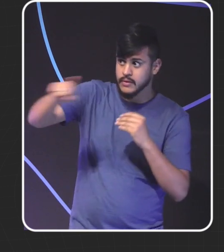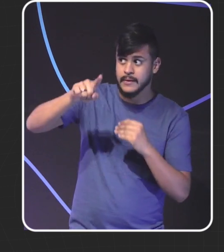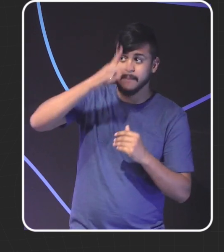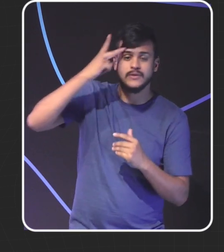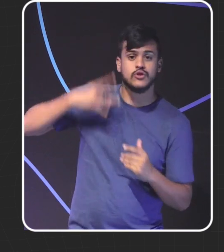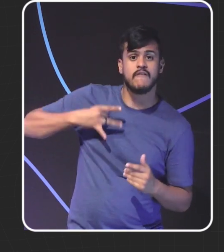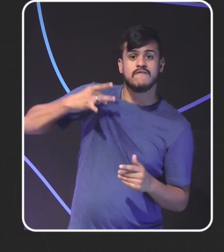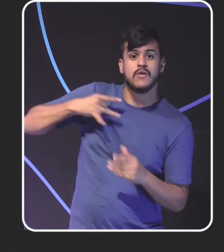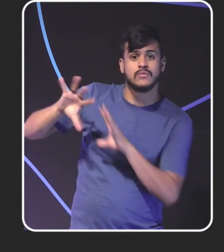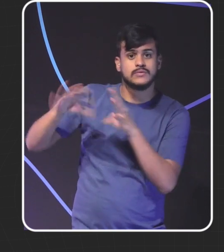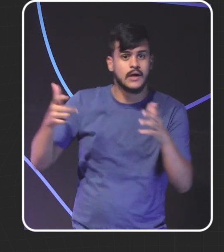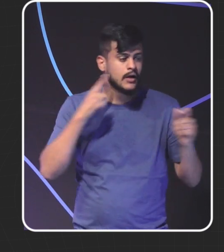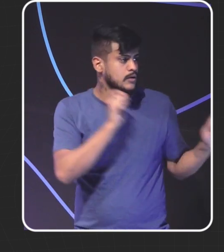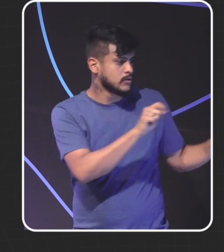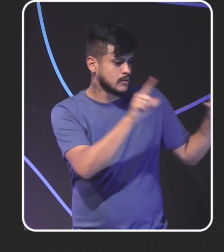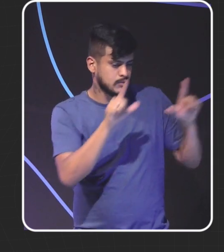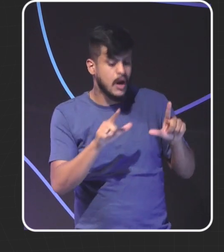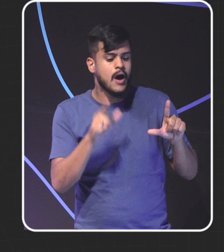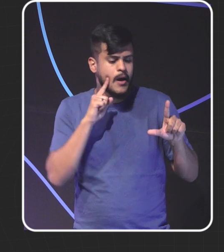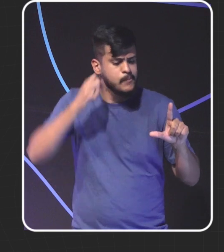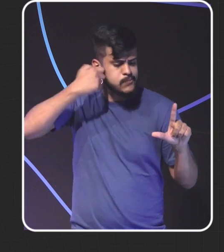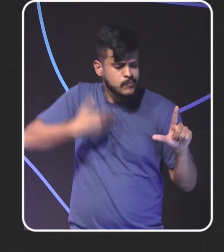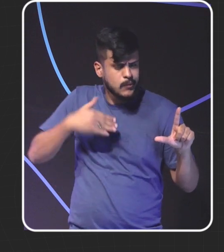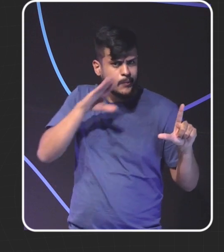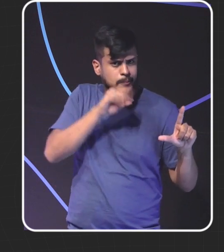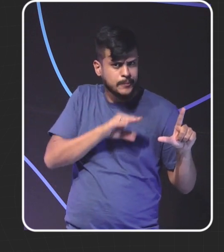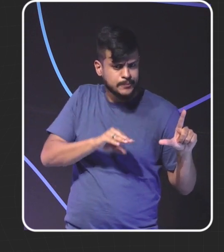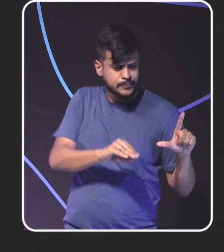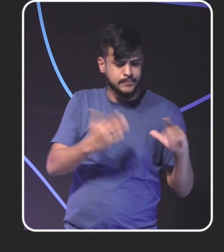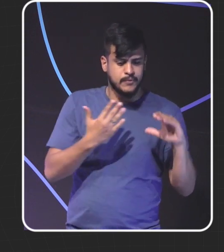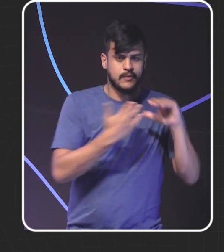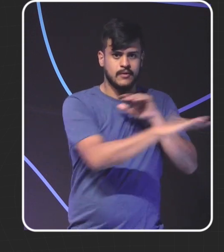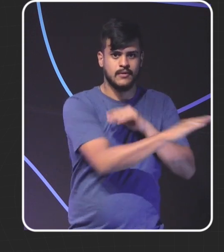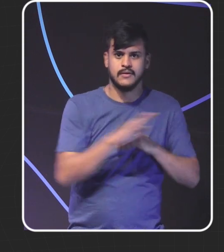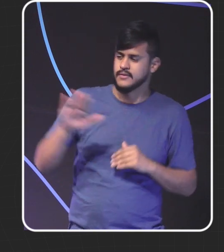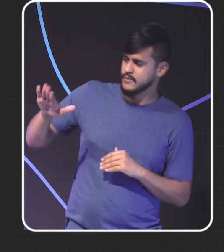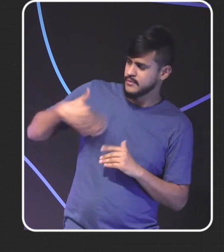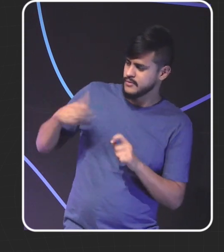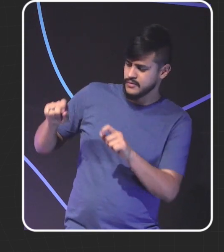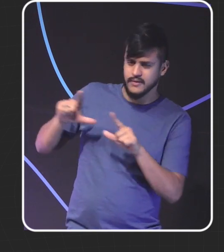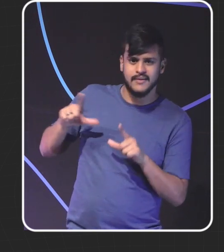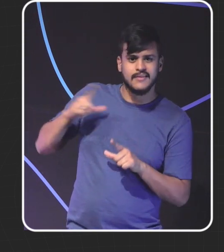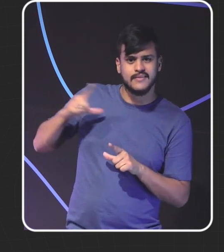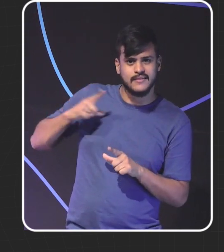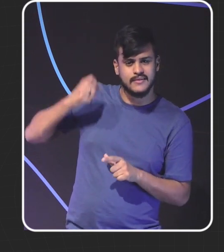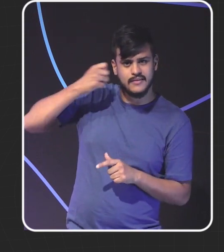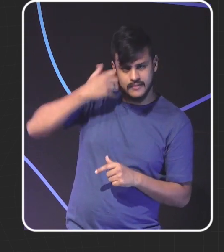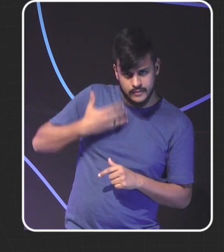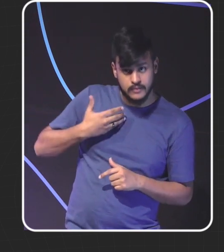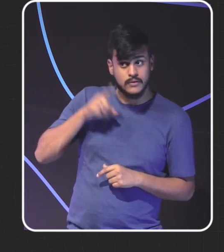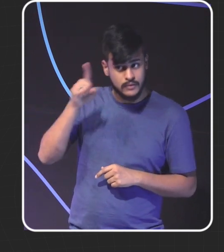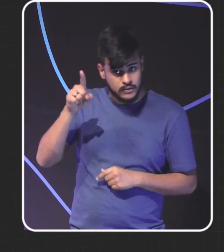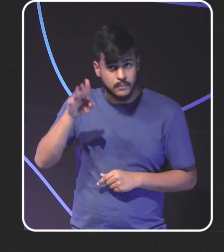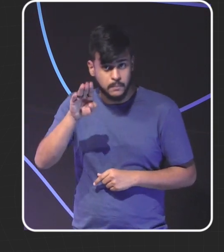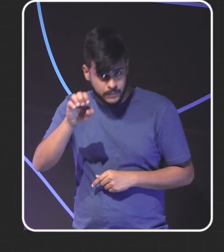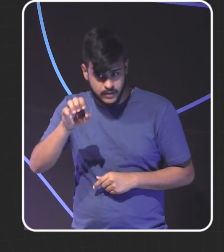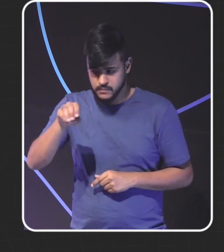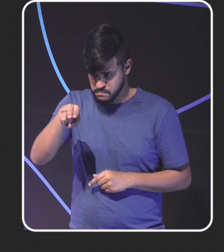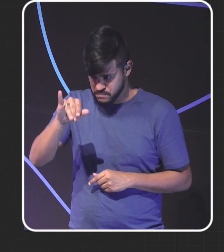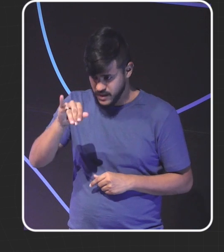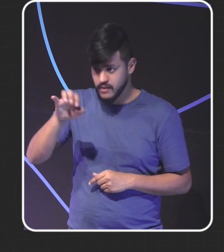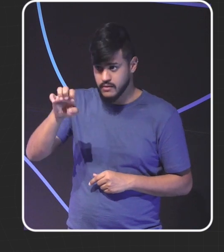voluntários que podem descrever essa foto. E aí o Be My Eyes, ele anunciou que iria começar a fazer uso